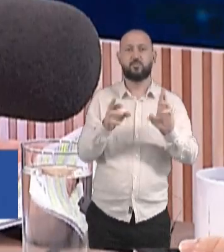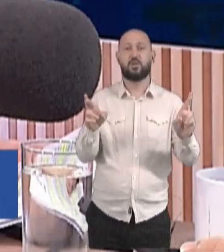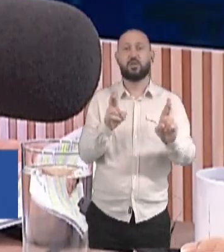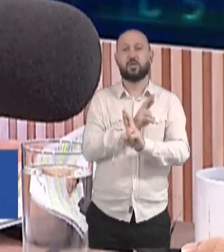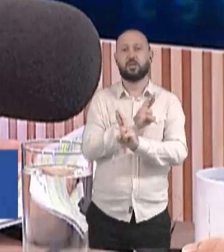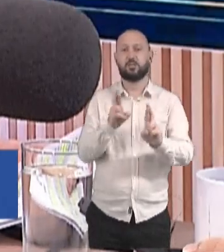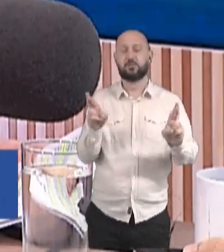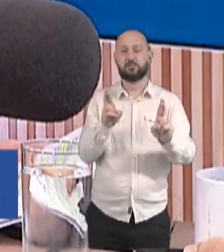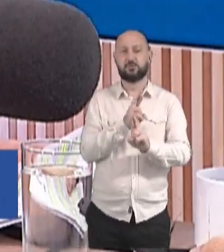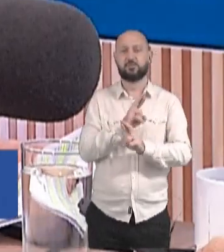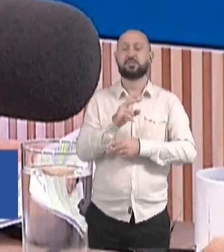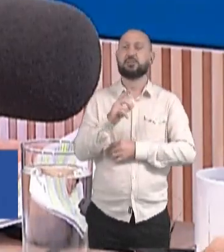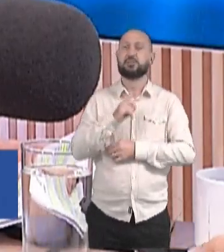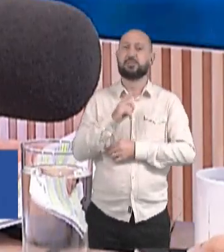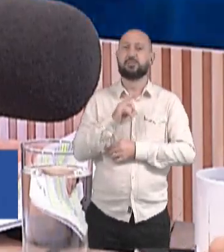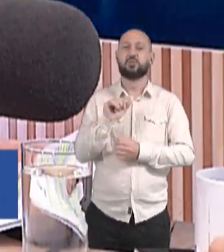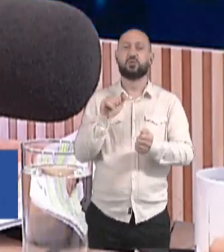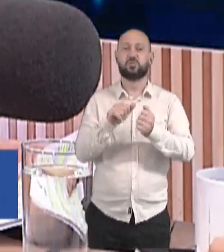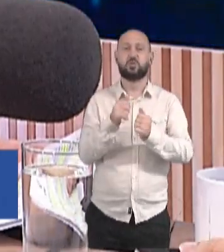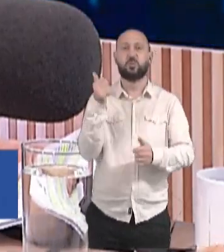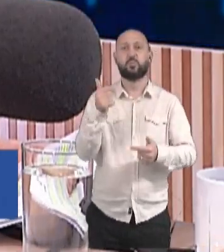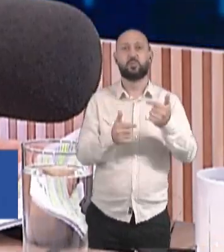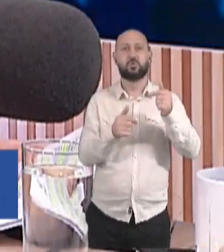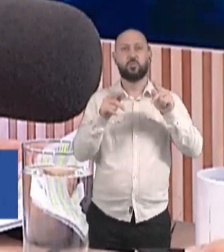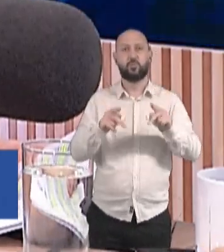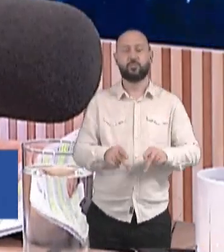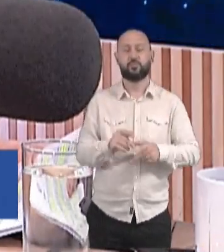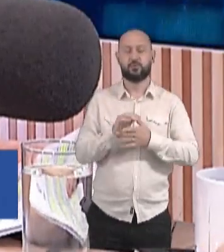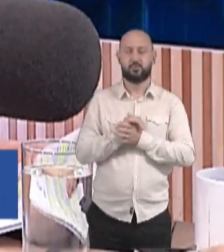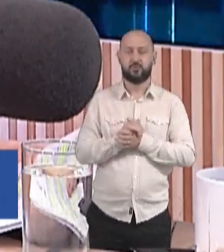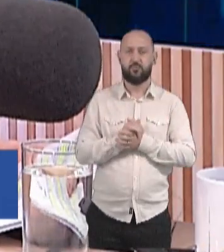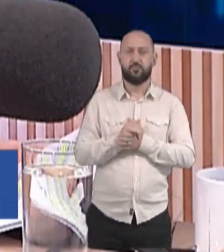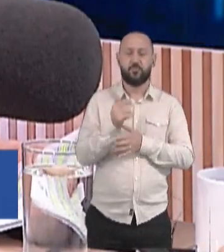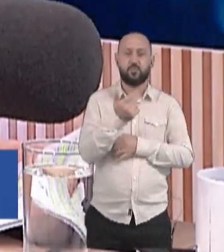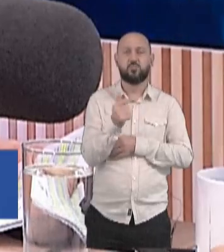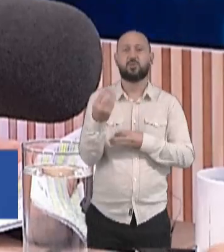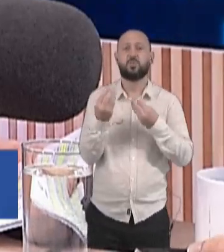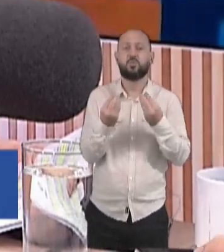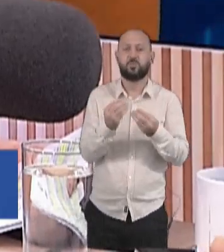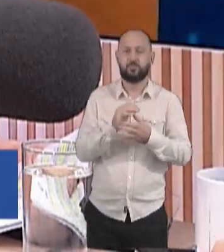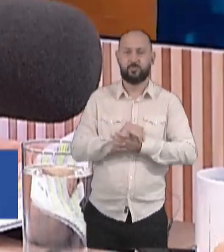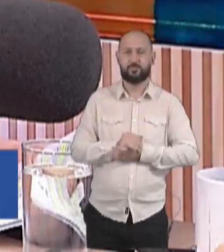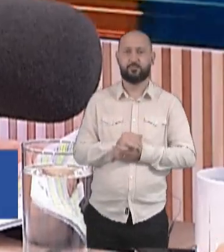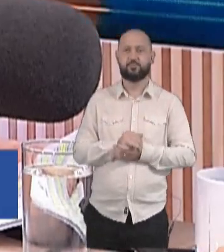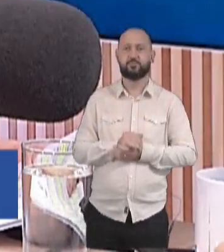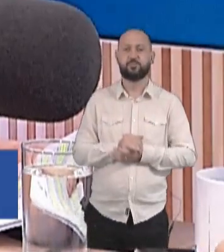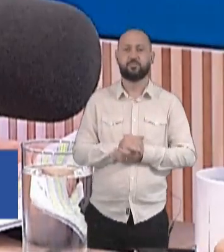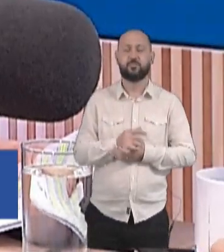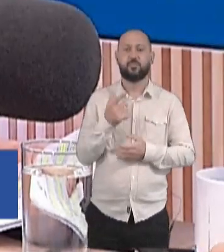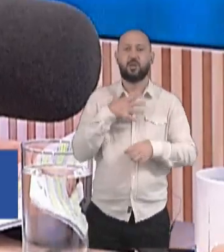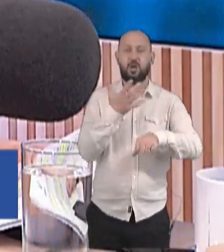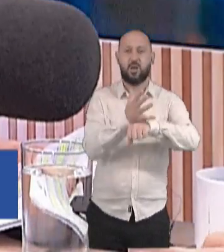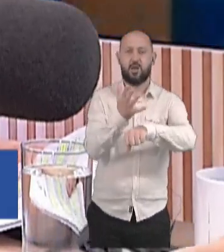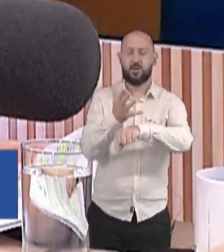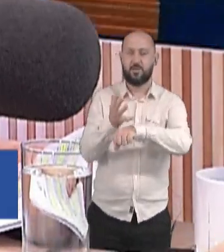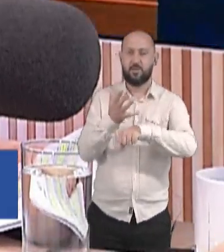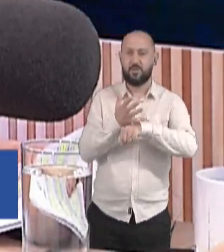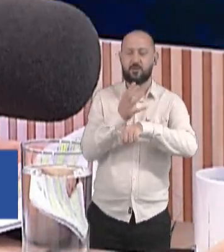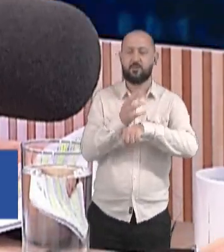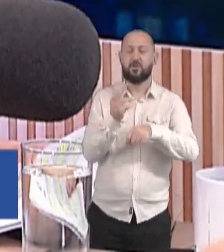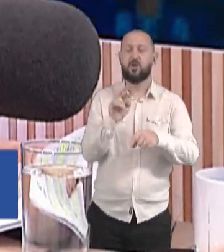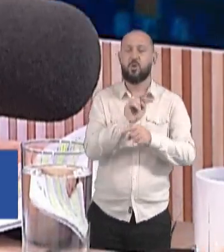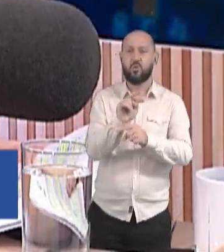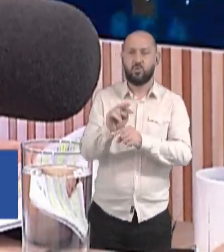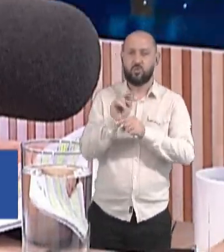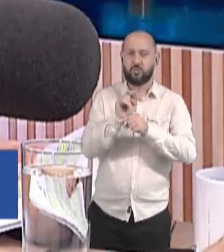que tem, né, Tiago, com políticas públicas, não tem como não colocar em prática a